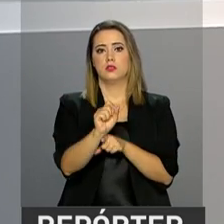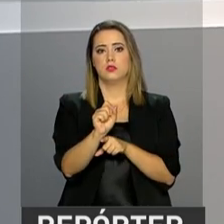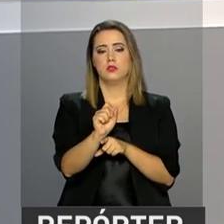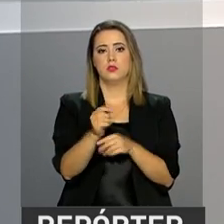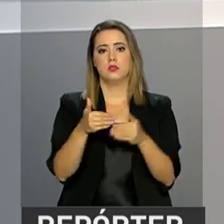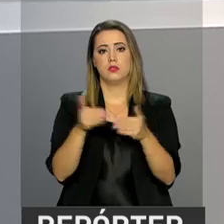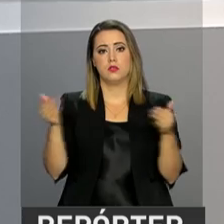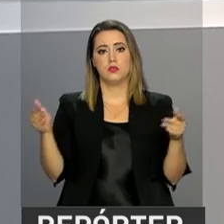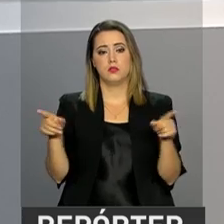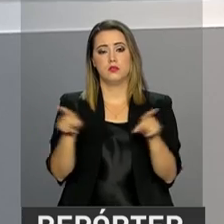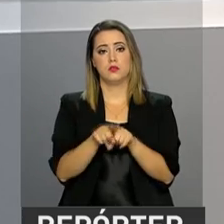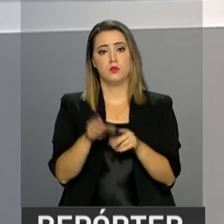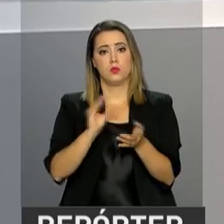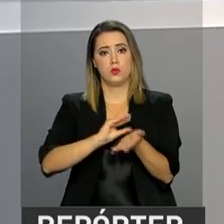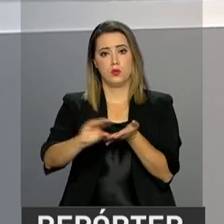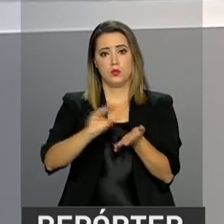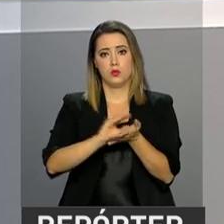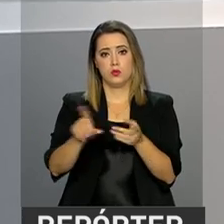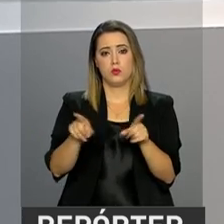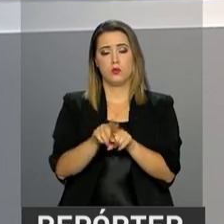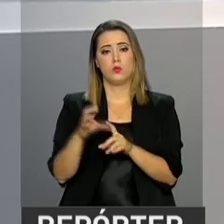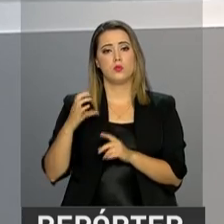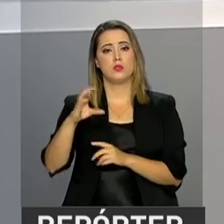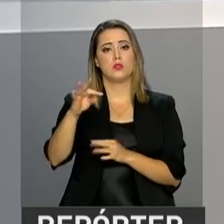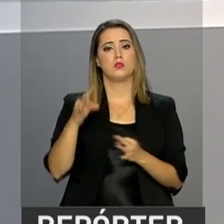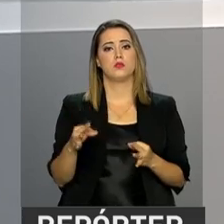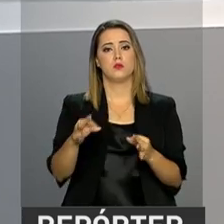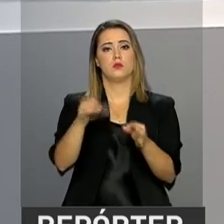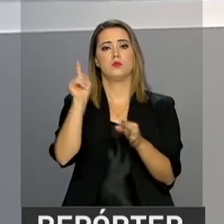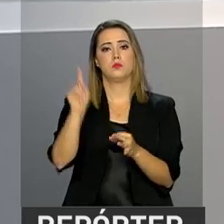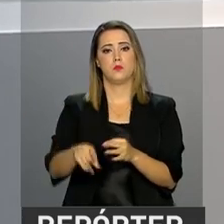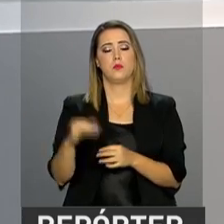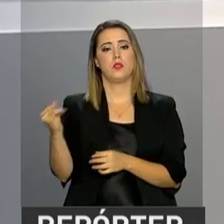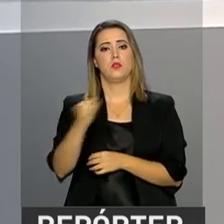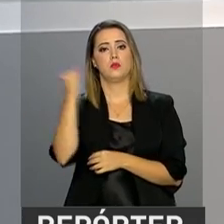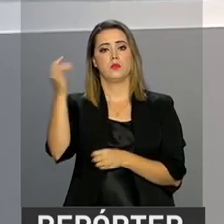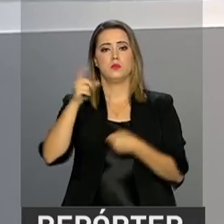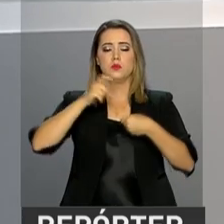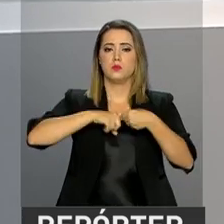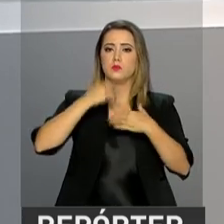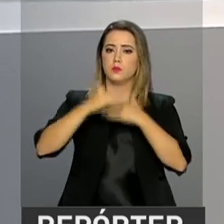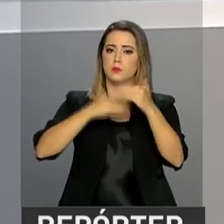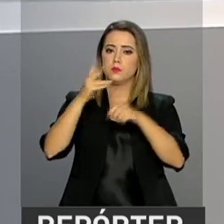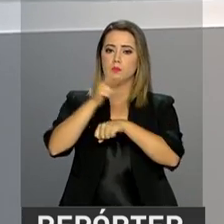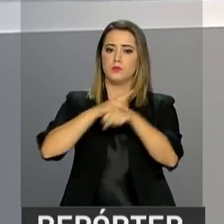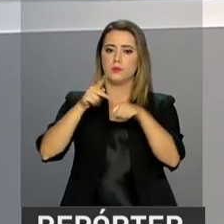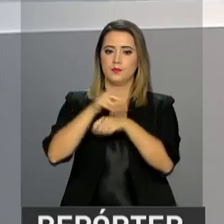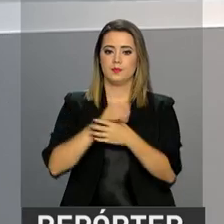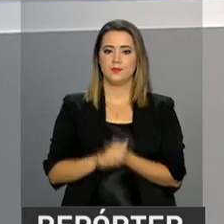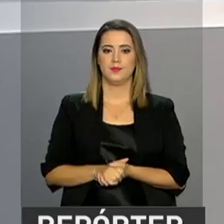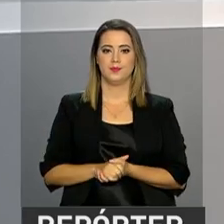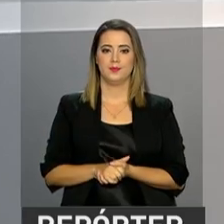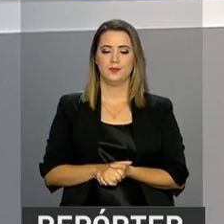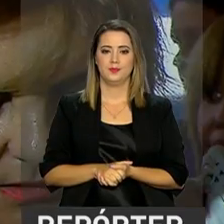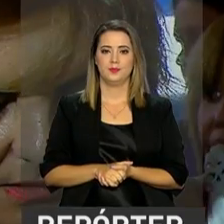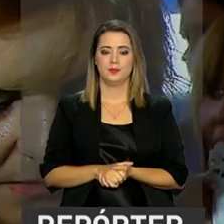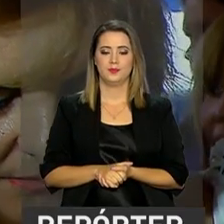participou da abertura e disse que o investimento em ciência e tecnologia é essencial para a retomada do crescimento do país.